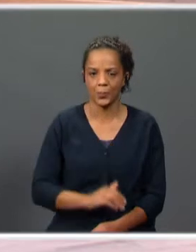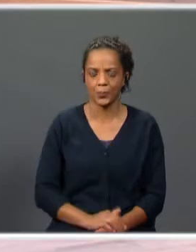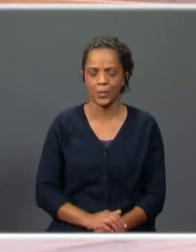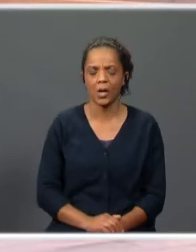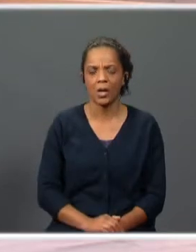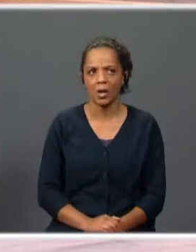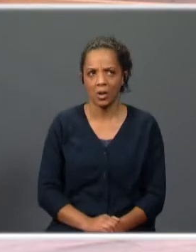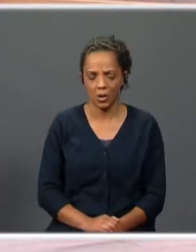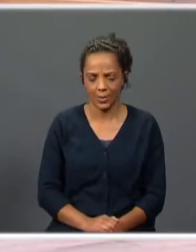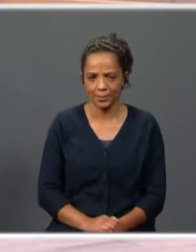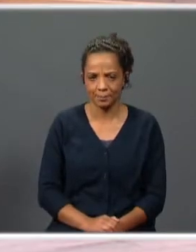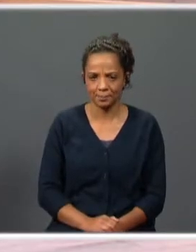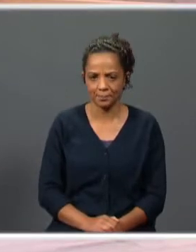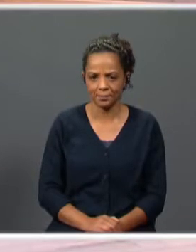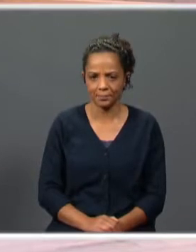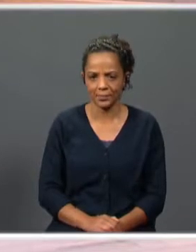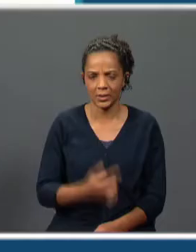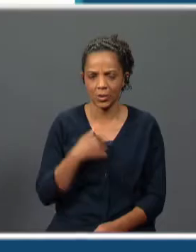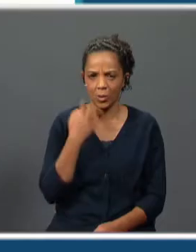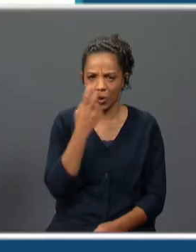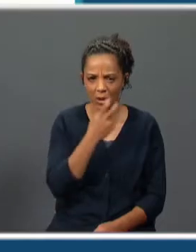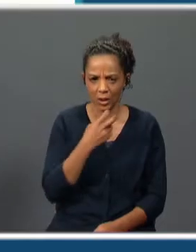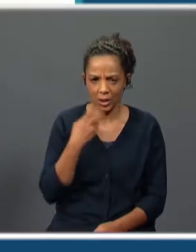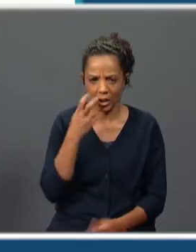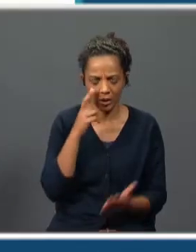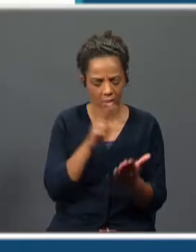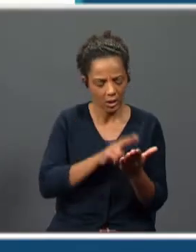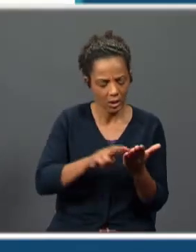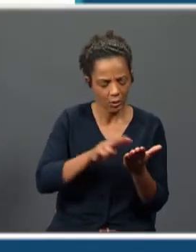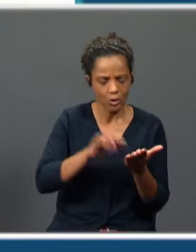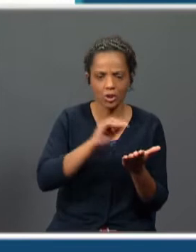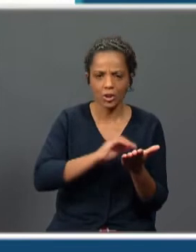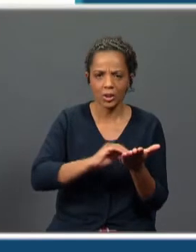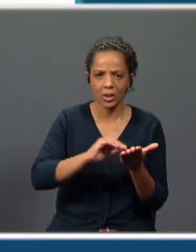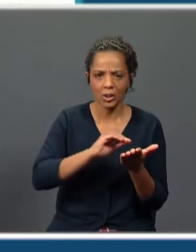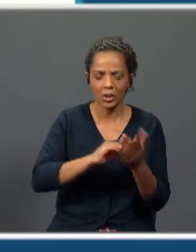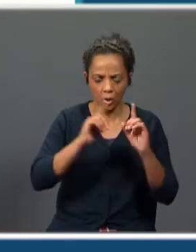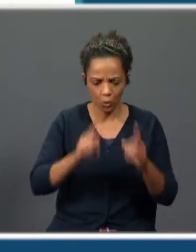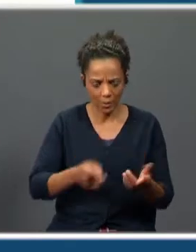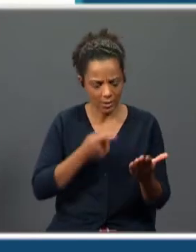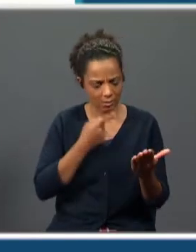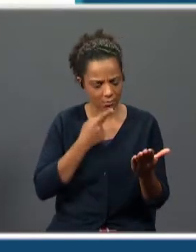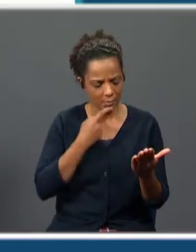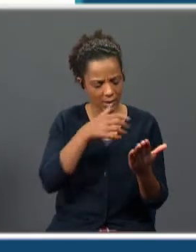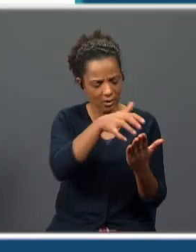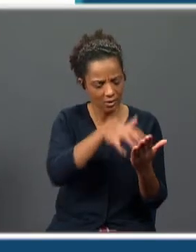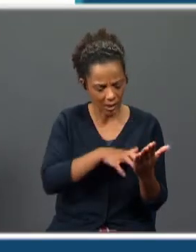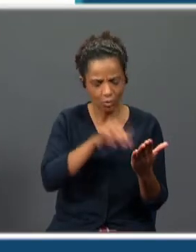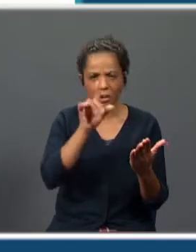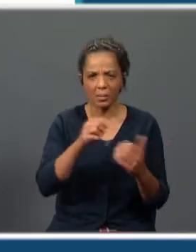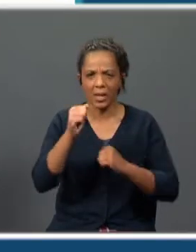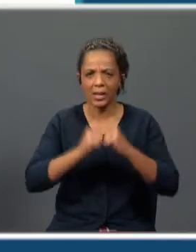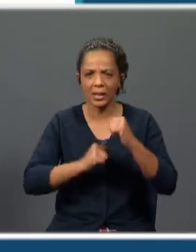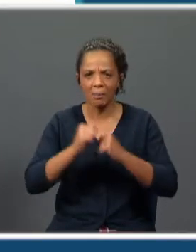Ora, tenho aqui oralidade, leitura e escrita, iniciação à educação literária e gramática.